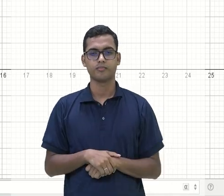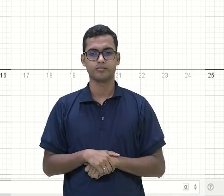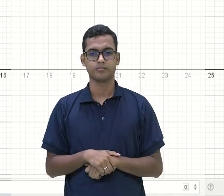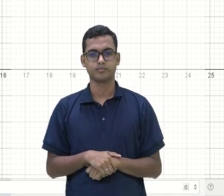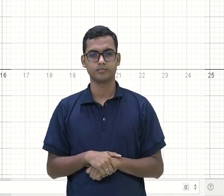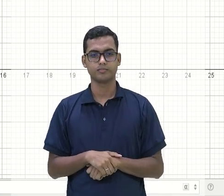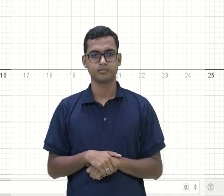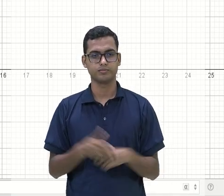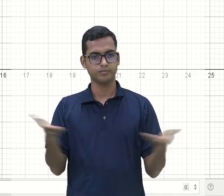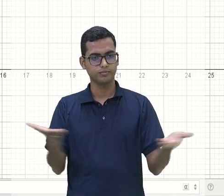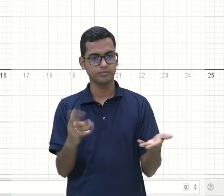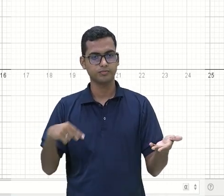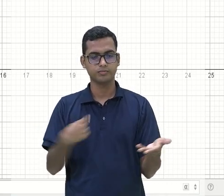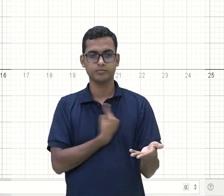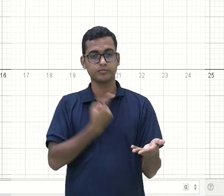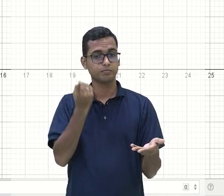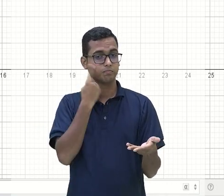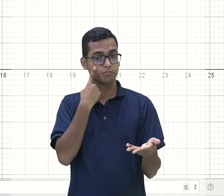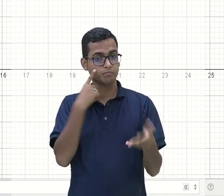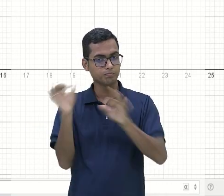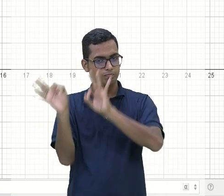Agora a gente vai ver